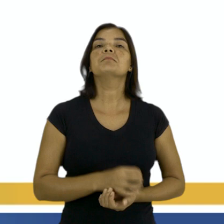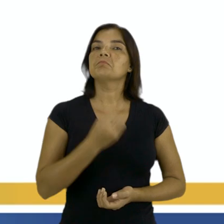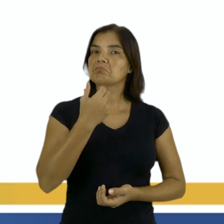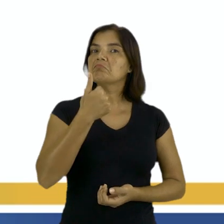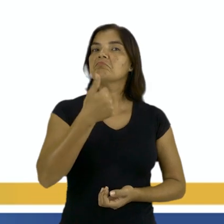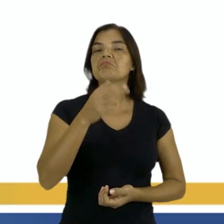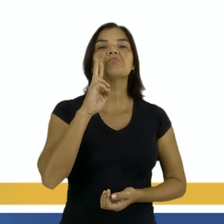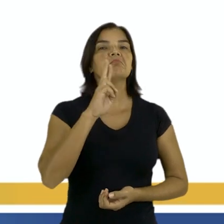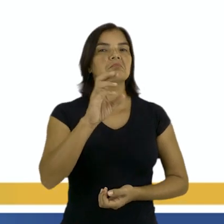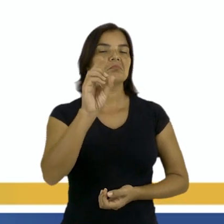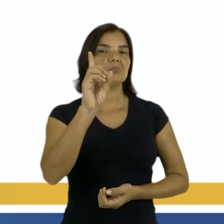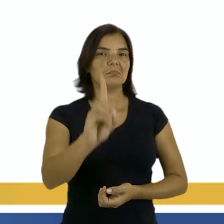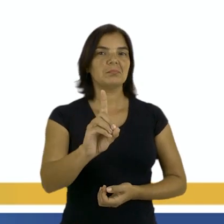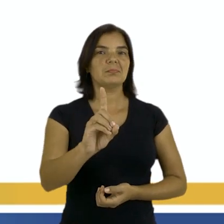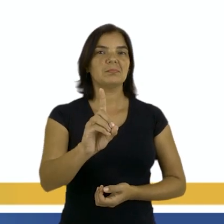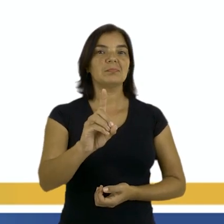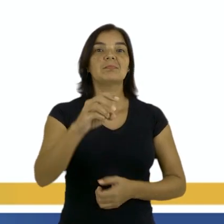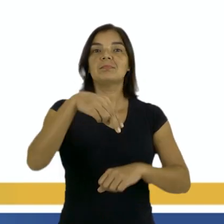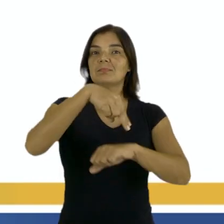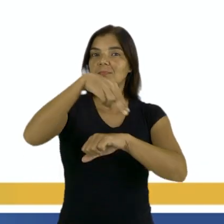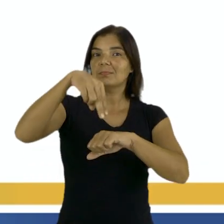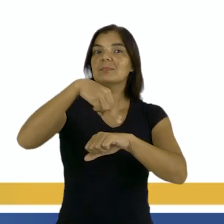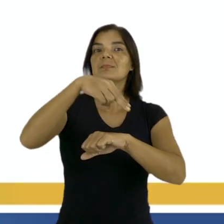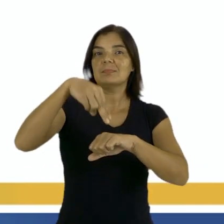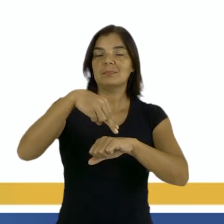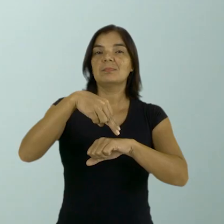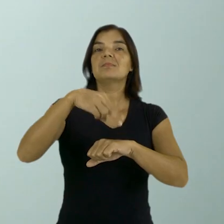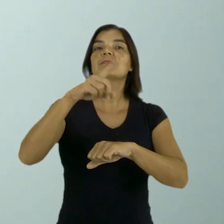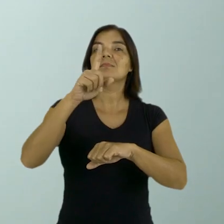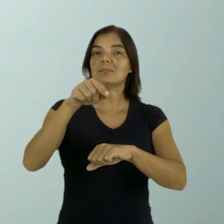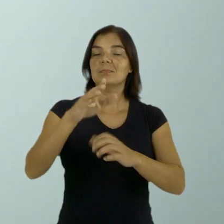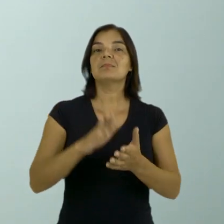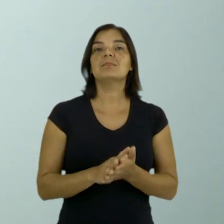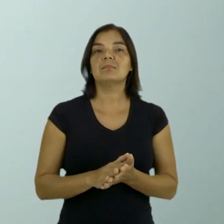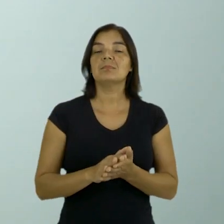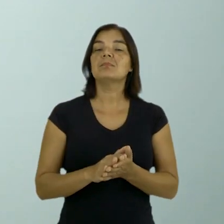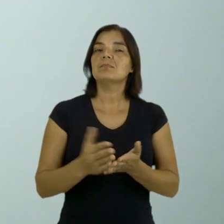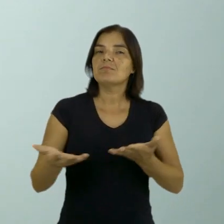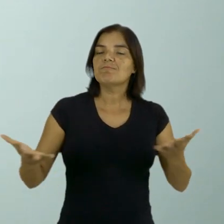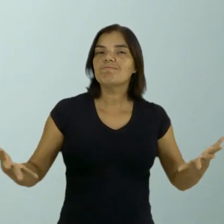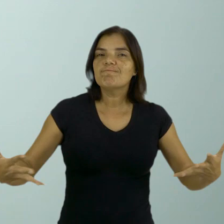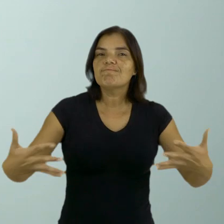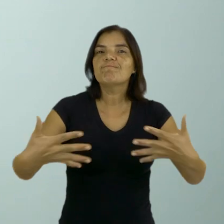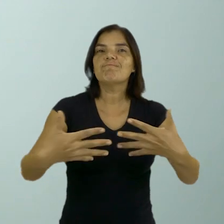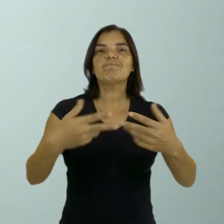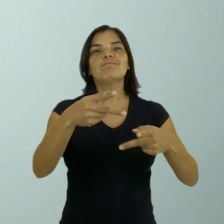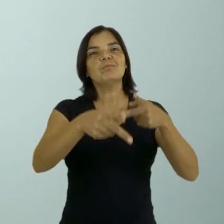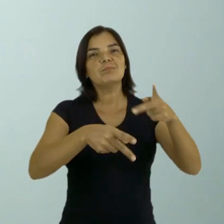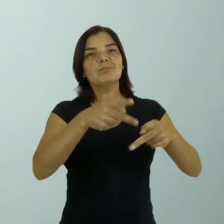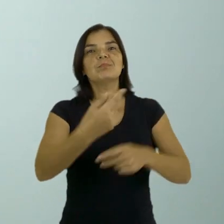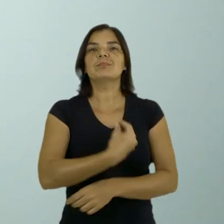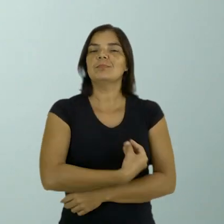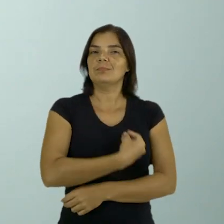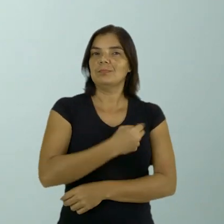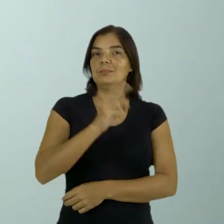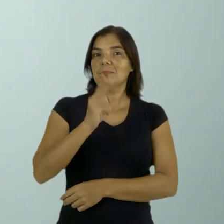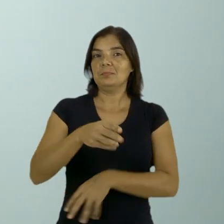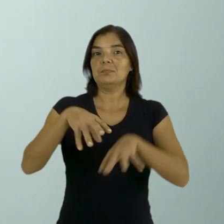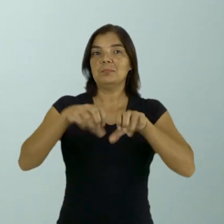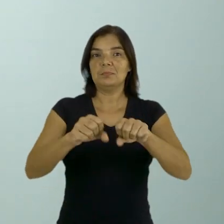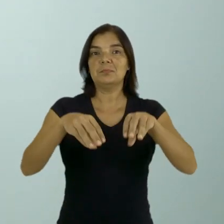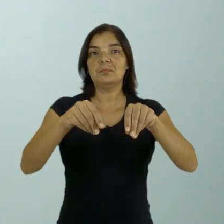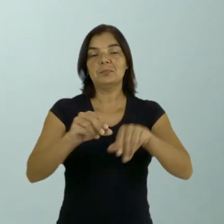Muito bem, você que respondeu a letra D. Nação. A nação é aquele apanhado de pessoas que vivem no mesmo